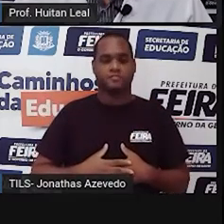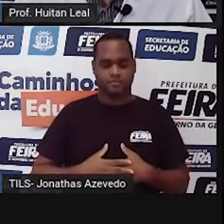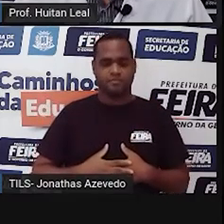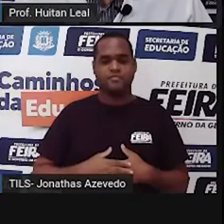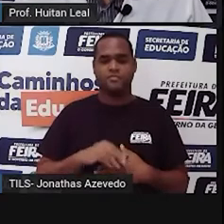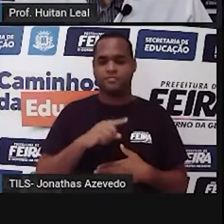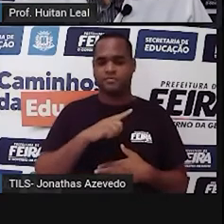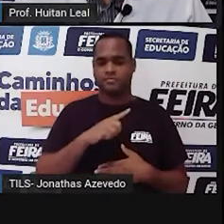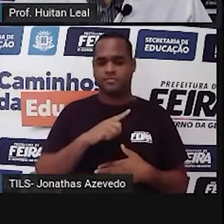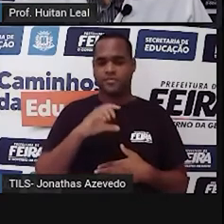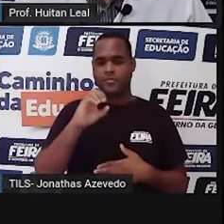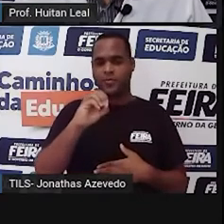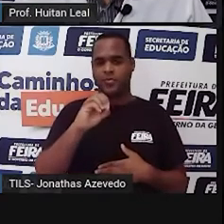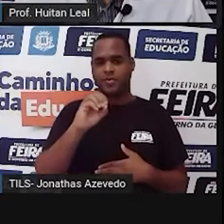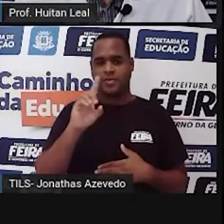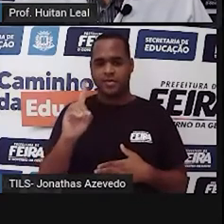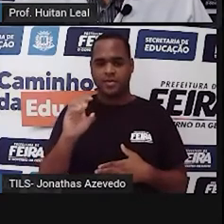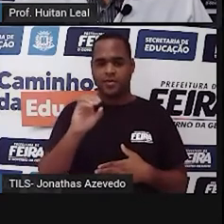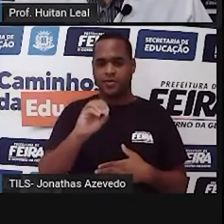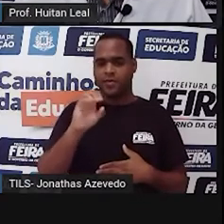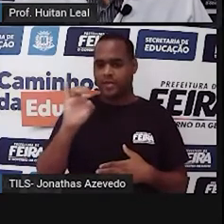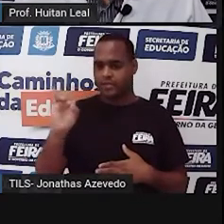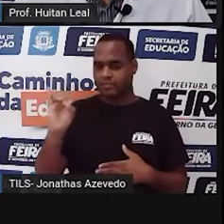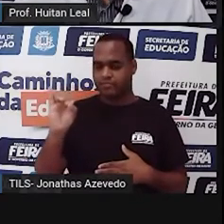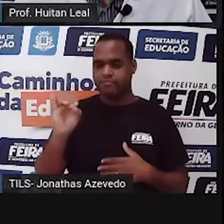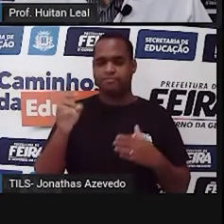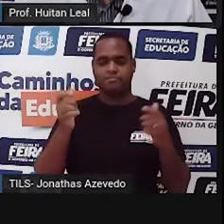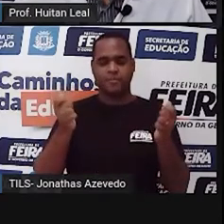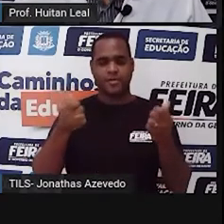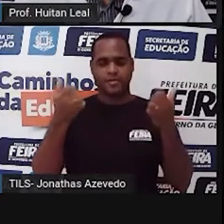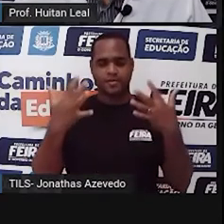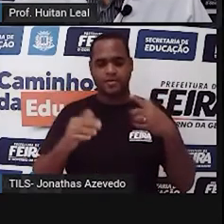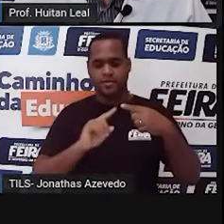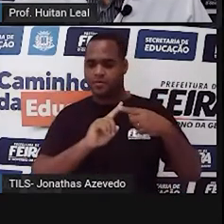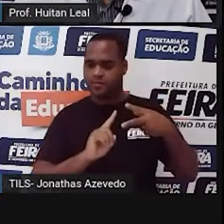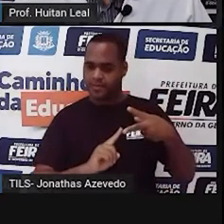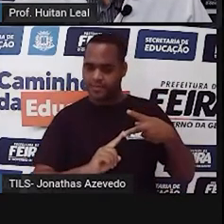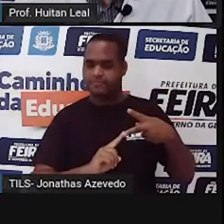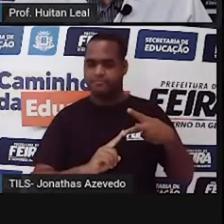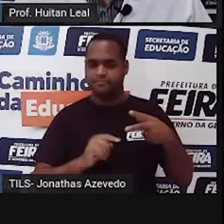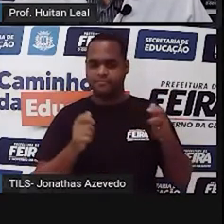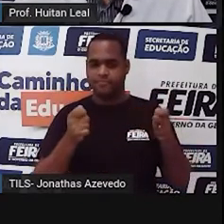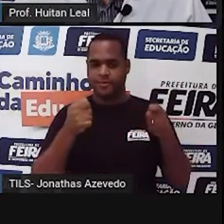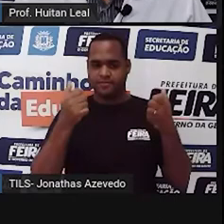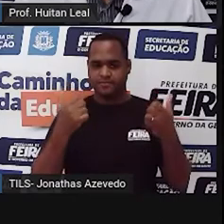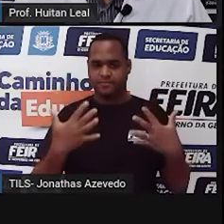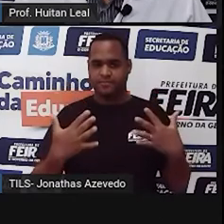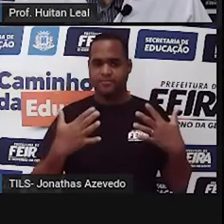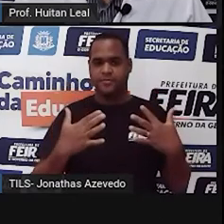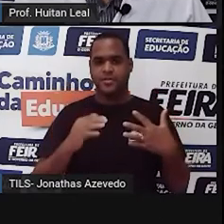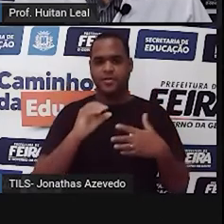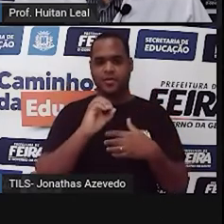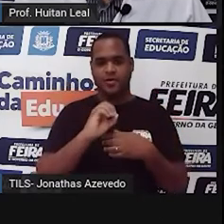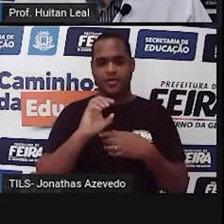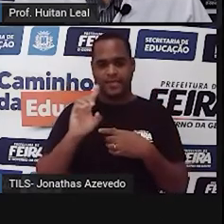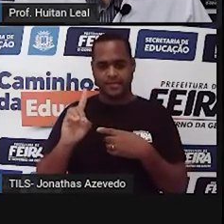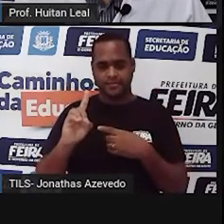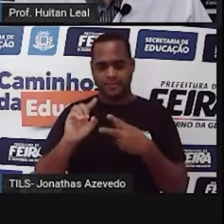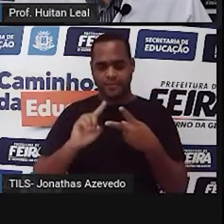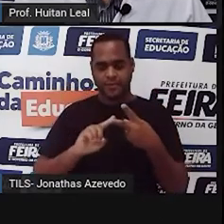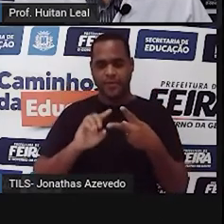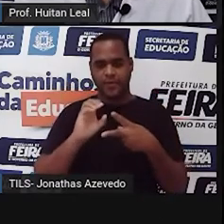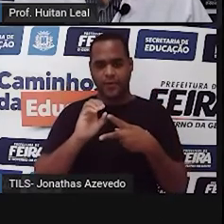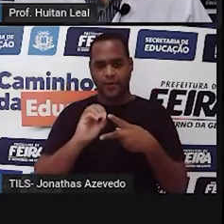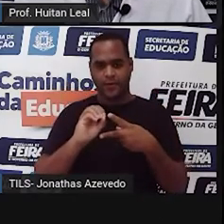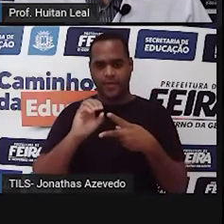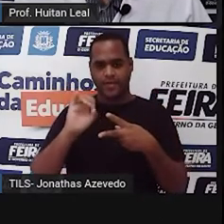transitivos diretos e indiretos, ele se faz valer desses dois tipos de complementos, o objeto direto e o objeto